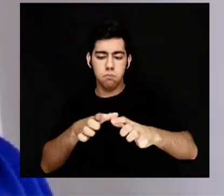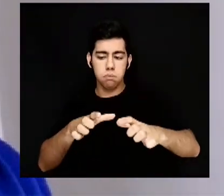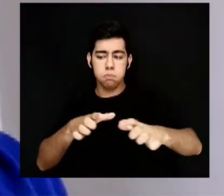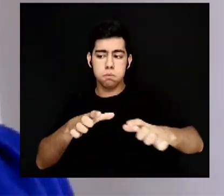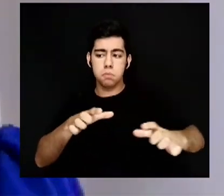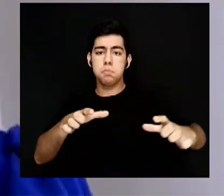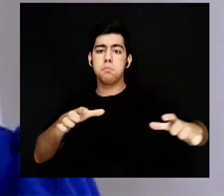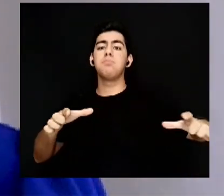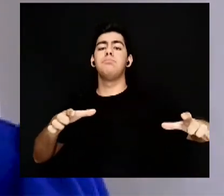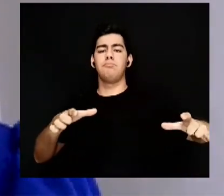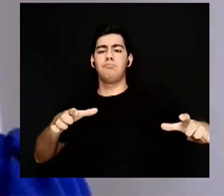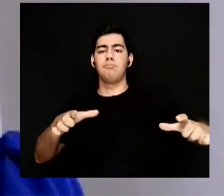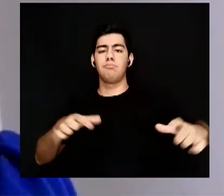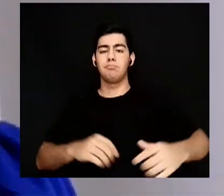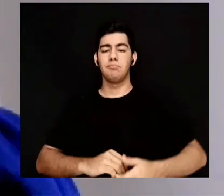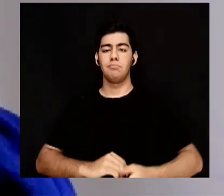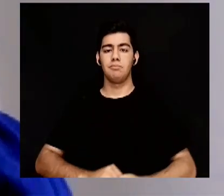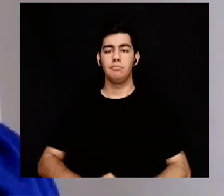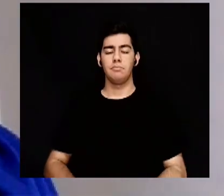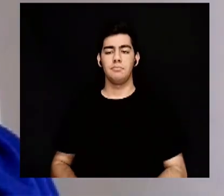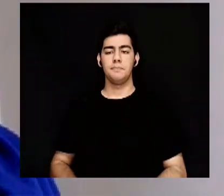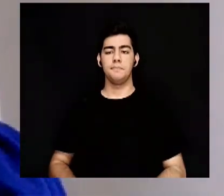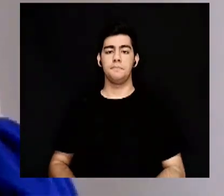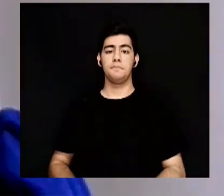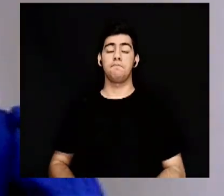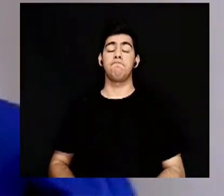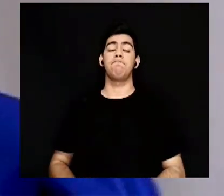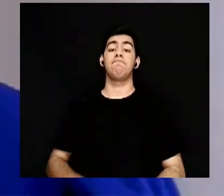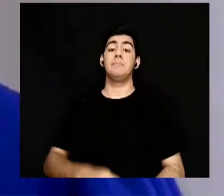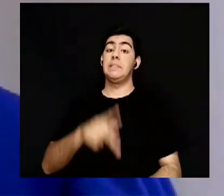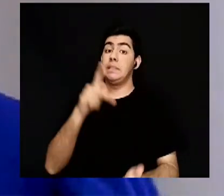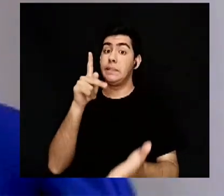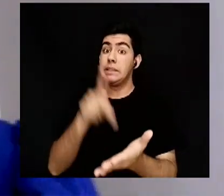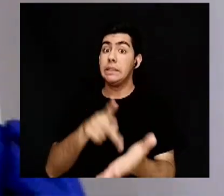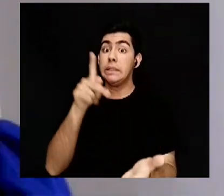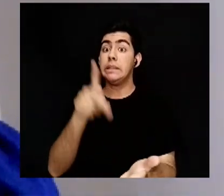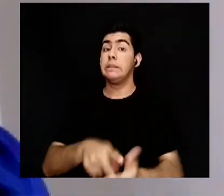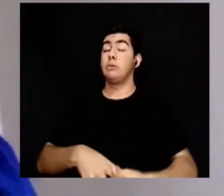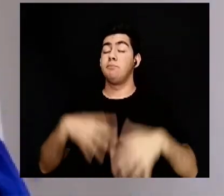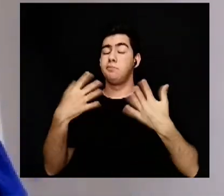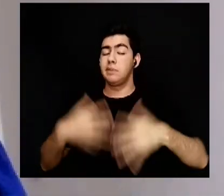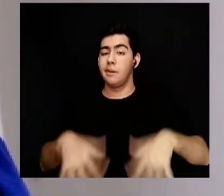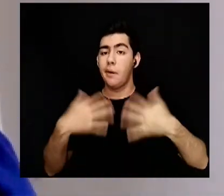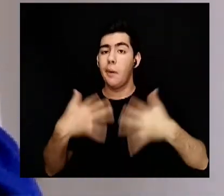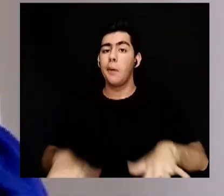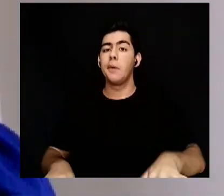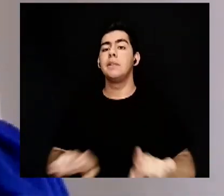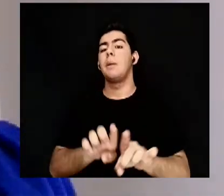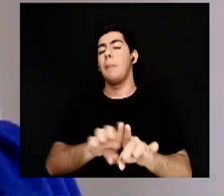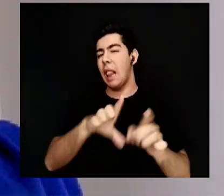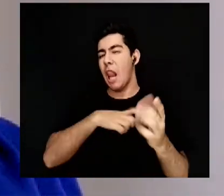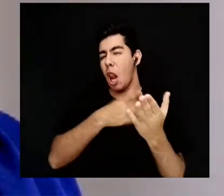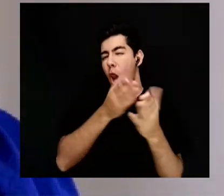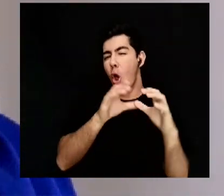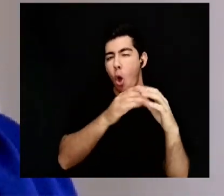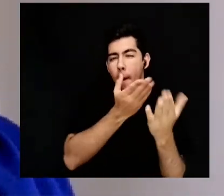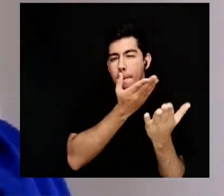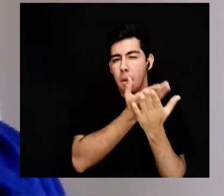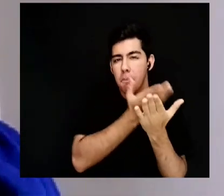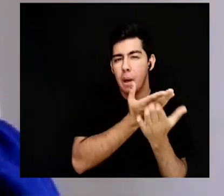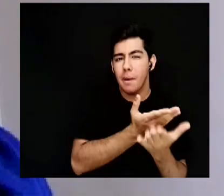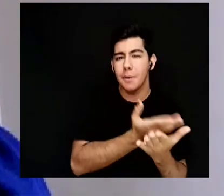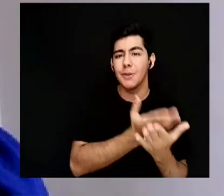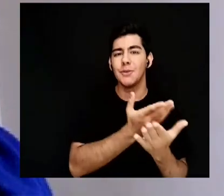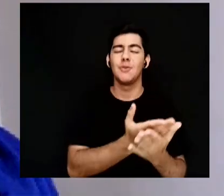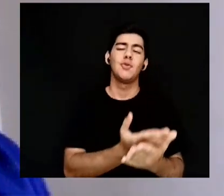Realmente são muito preocupantes. Inclusive, isso é um estudo recente falando de obesidade e sobrepeso em crianças, né? E saiu até um